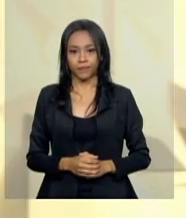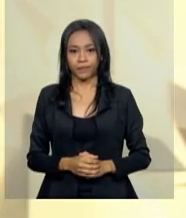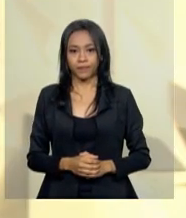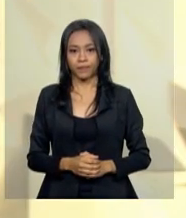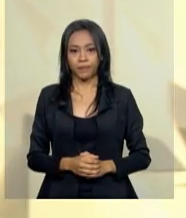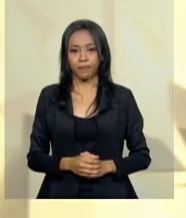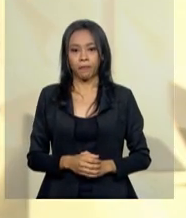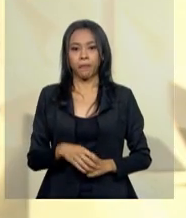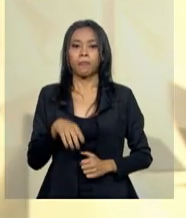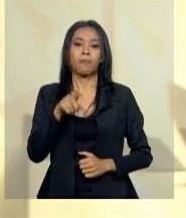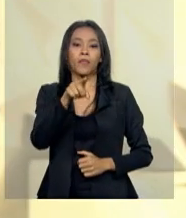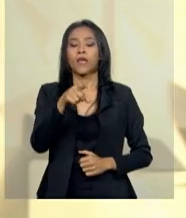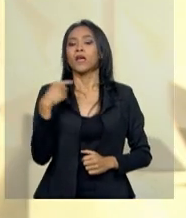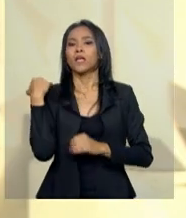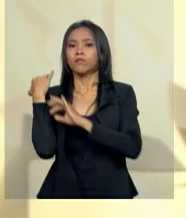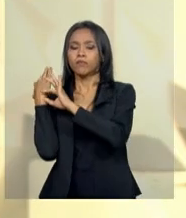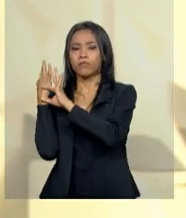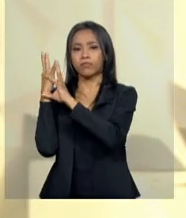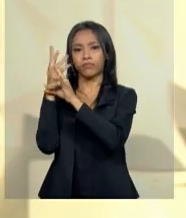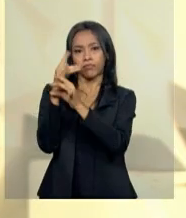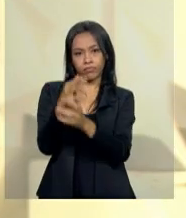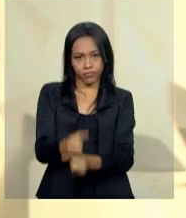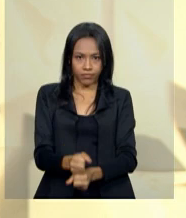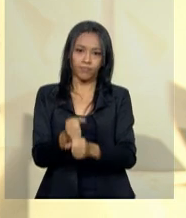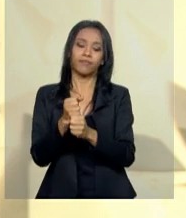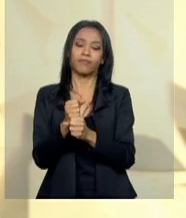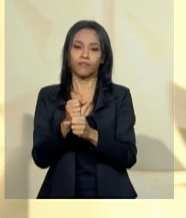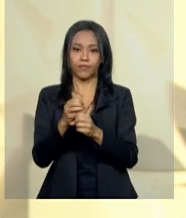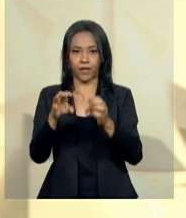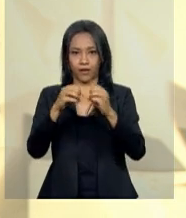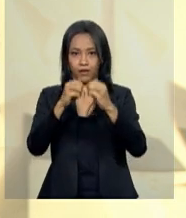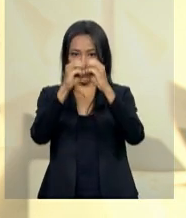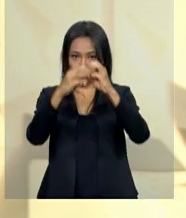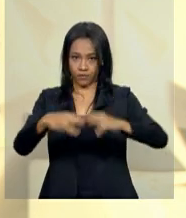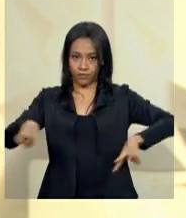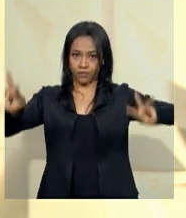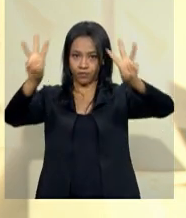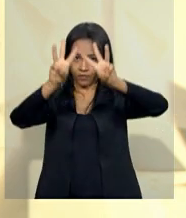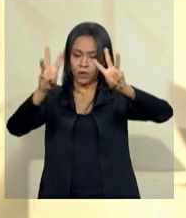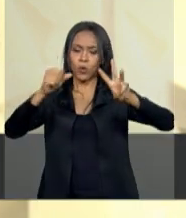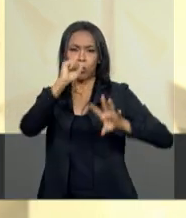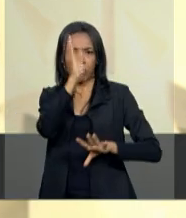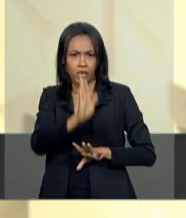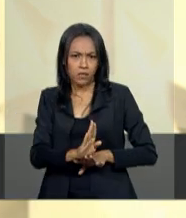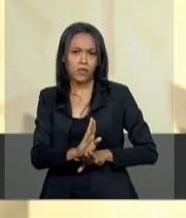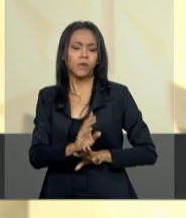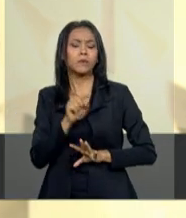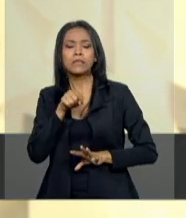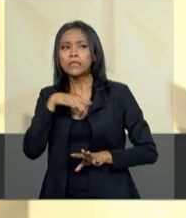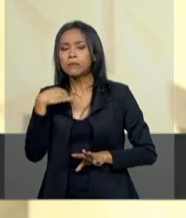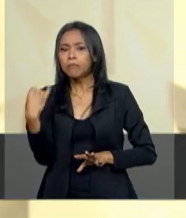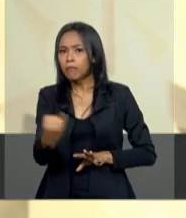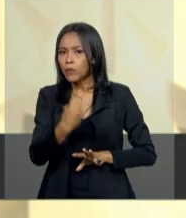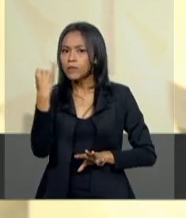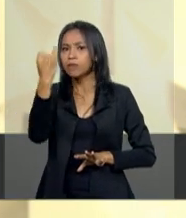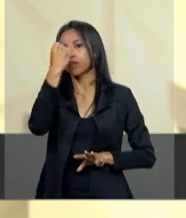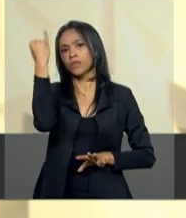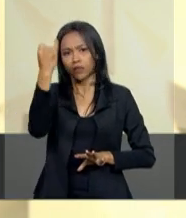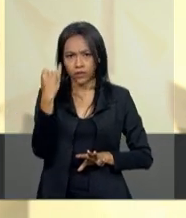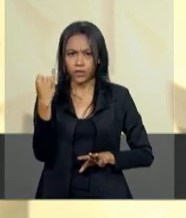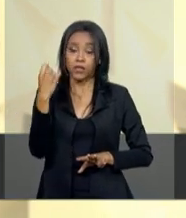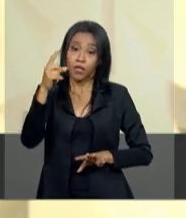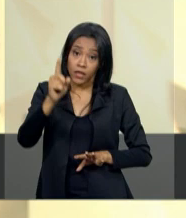No curso do tempo de existência da Organização das Nações Unidas, o Brasil foi se consolidando como um ator internacional que,